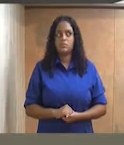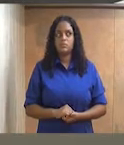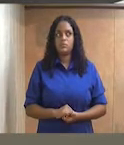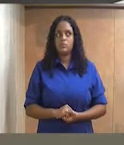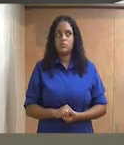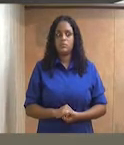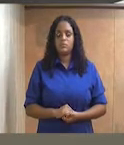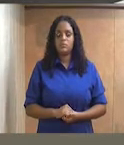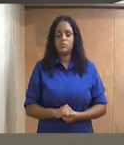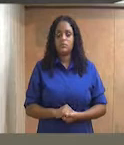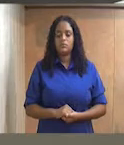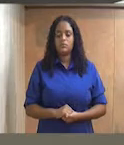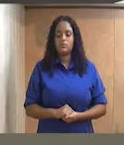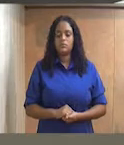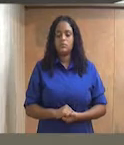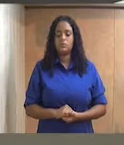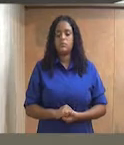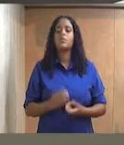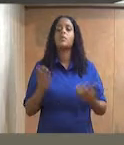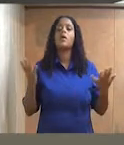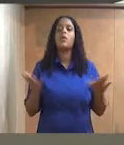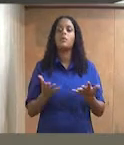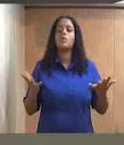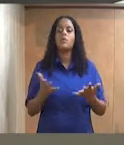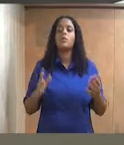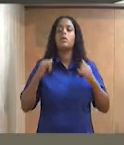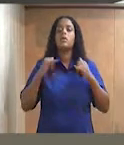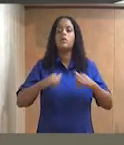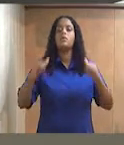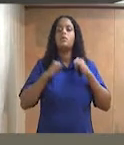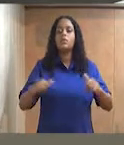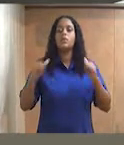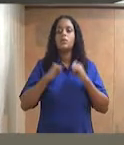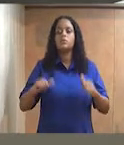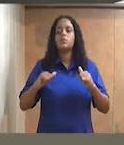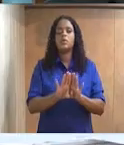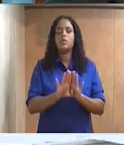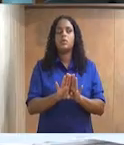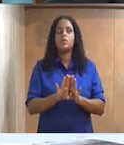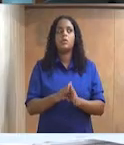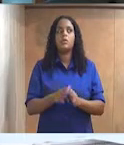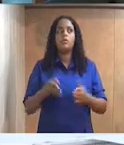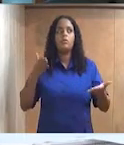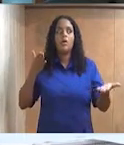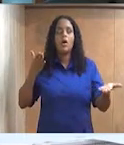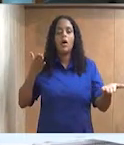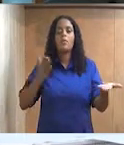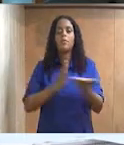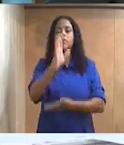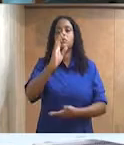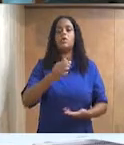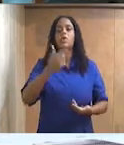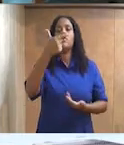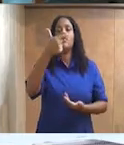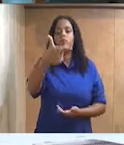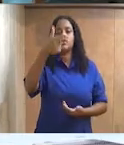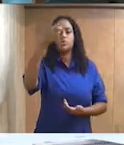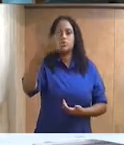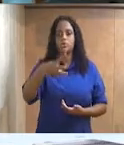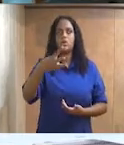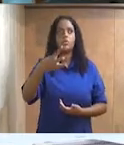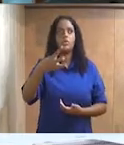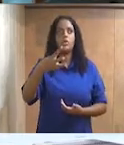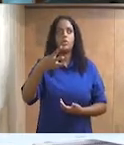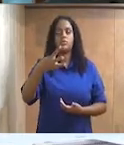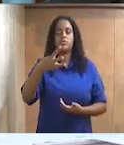Nesse momento, informo a todos que a votação está encerrada e que a matéria foi aprovada por 23 votos a favor.